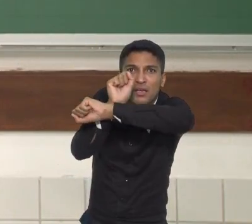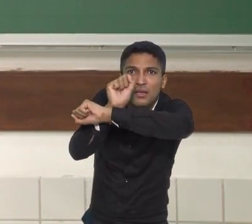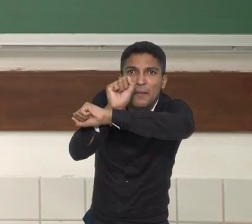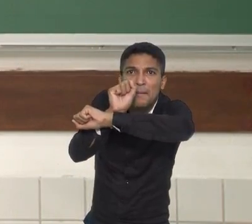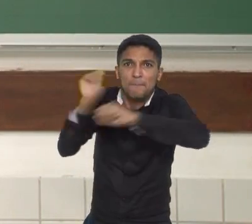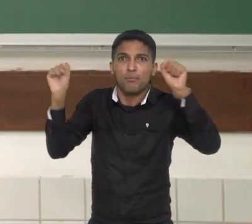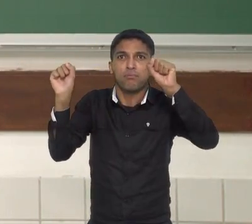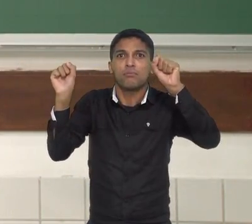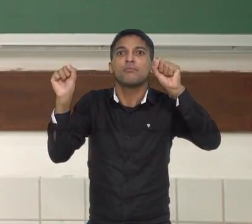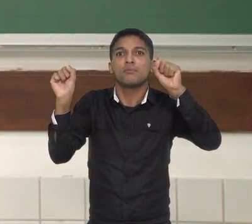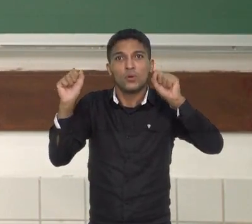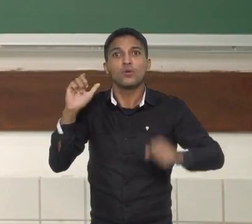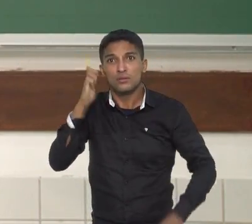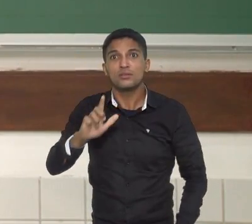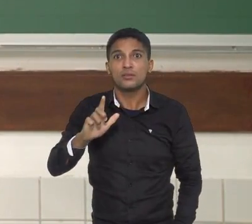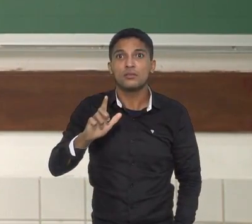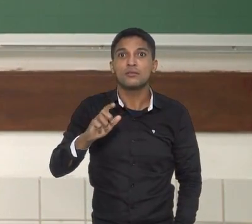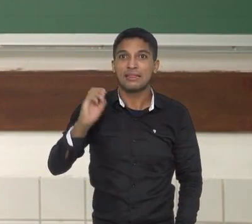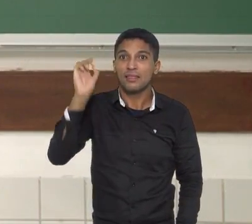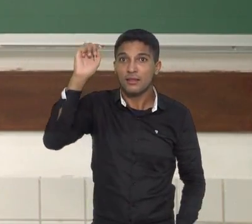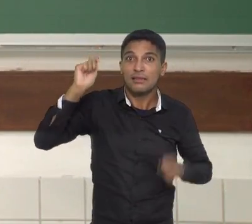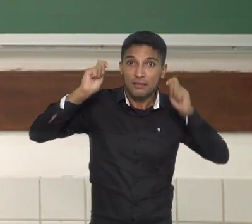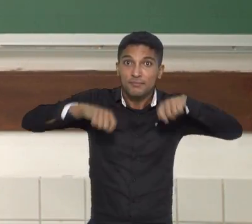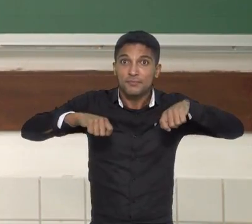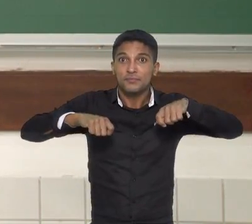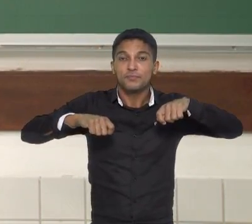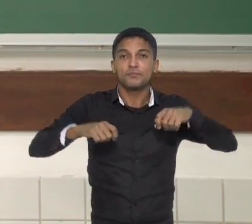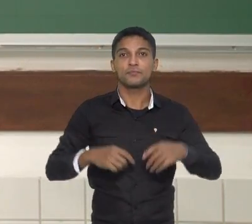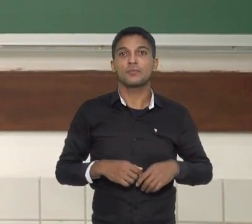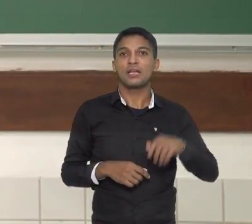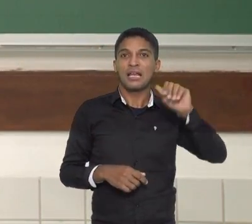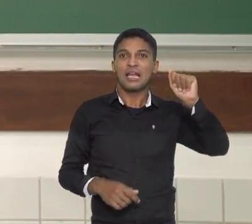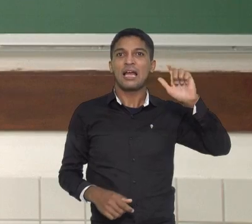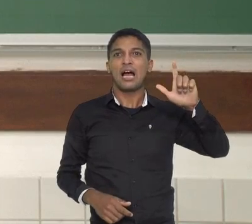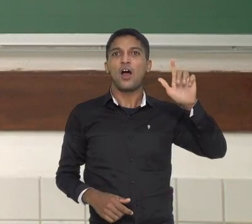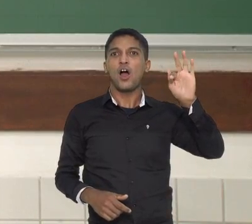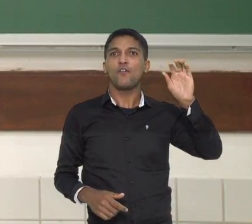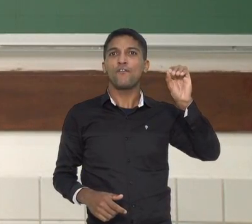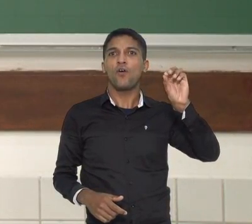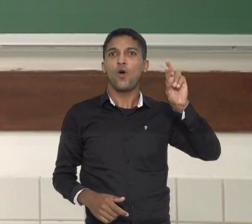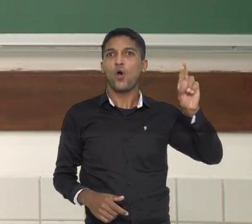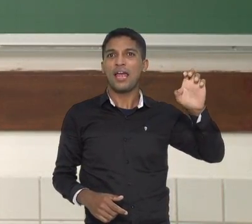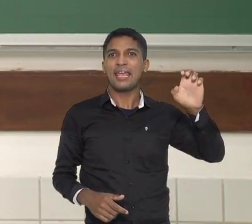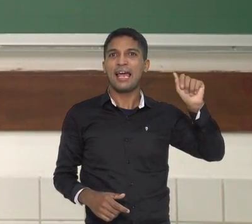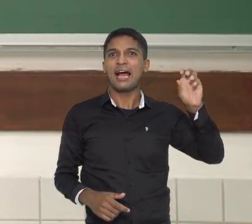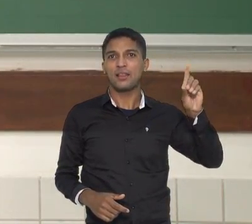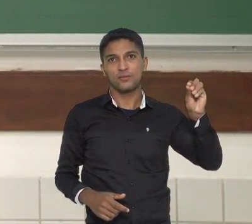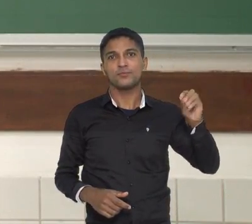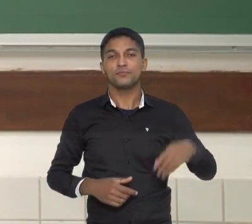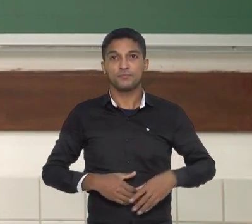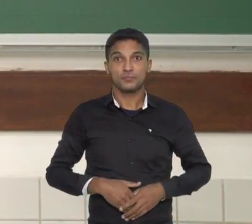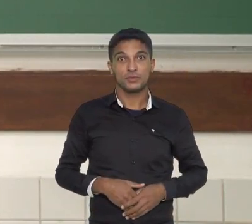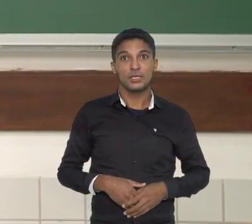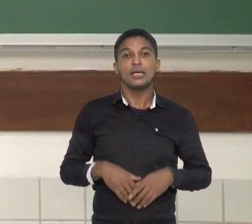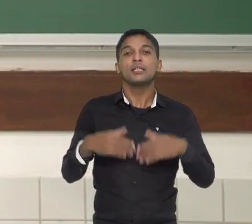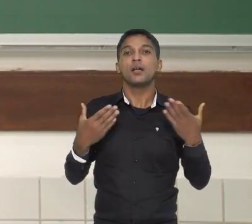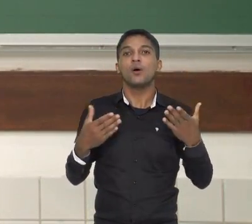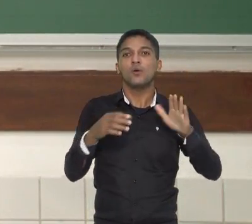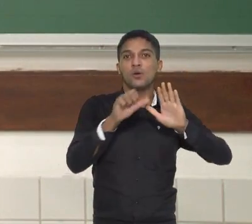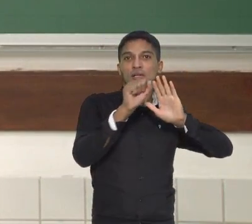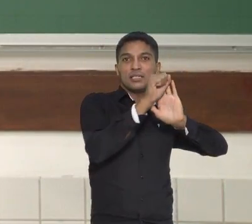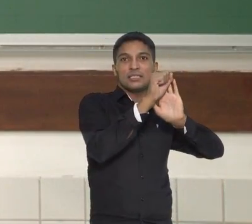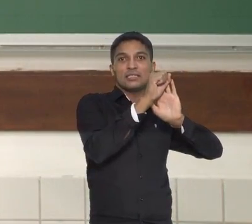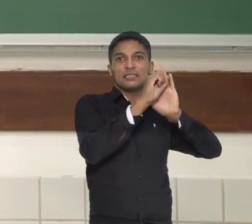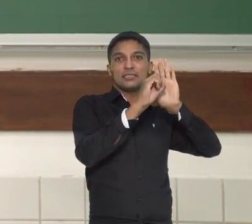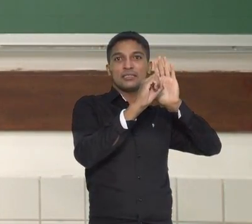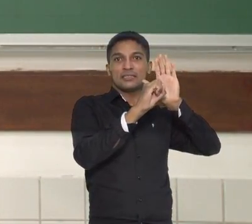de escravidão. E nesse contexto de final do século XVIII, lá na Bahia, começou a ter uma carestia.